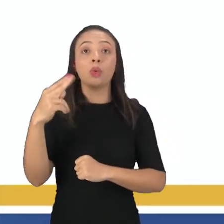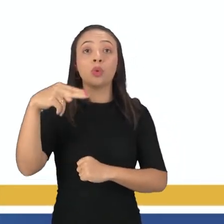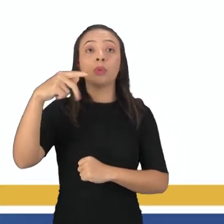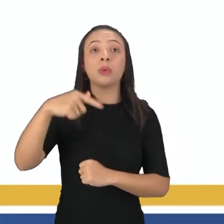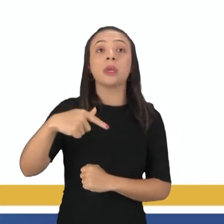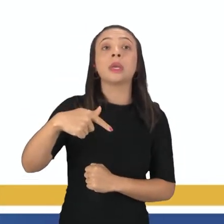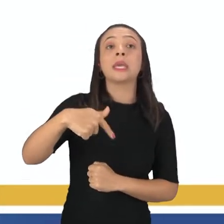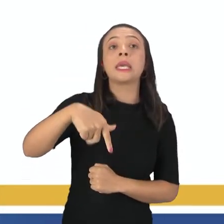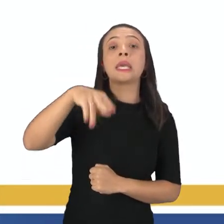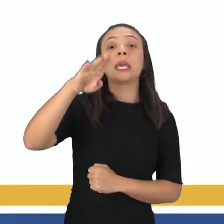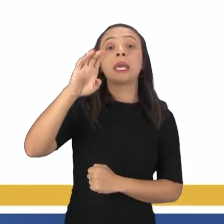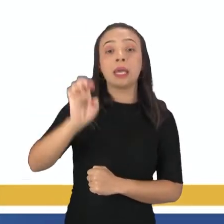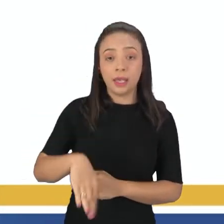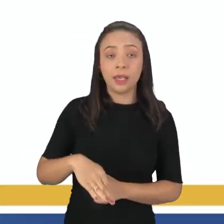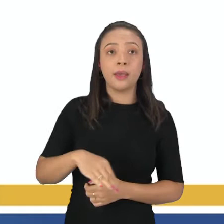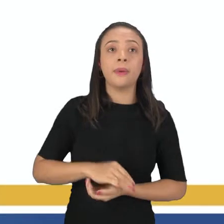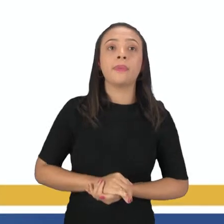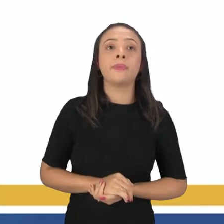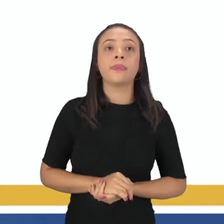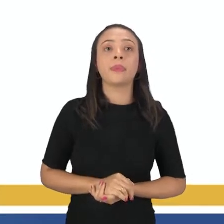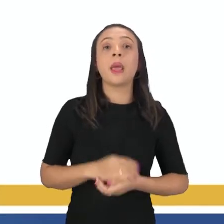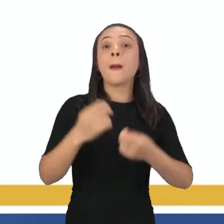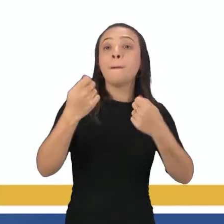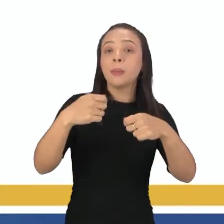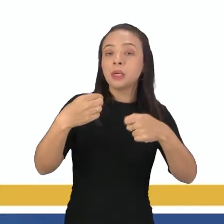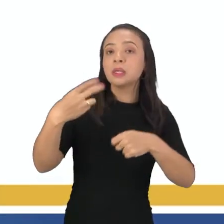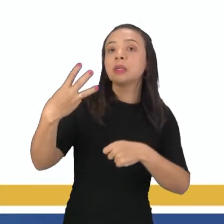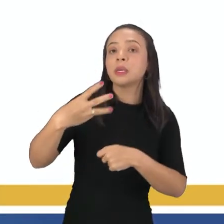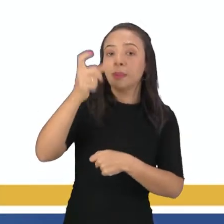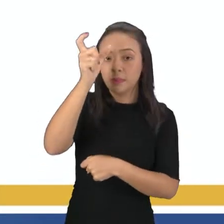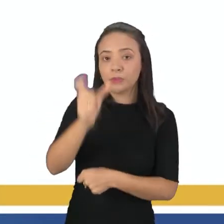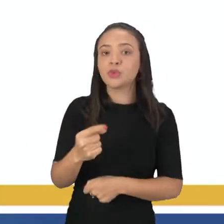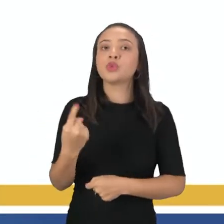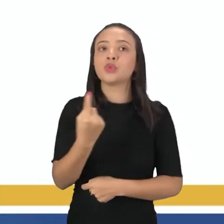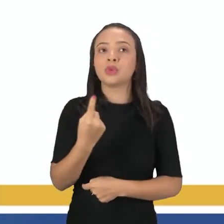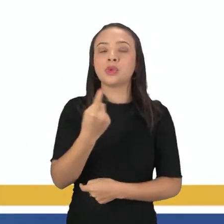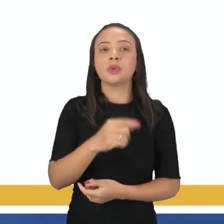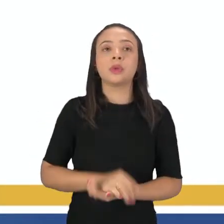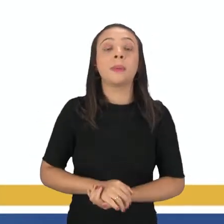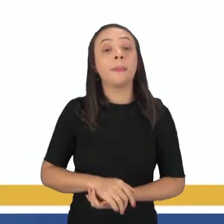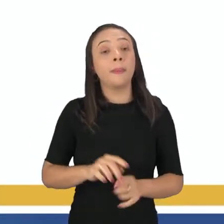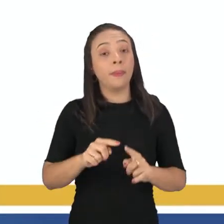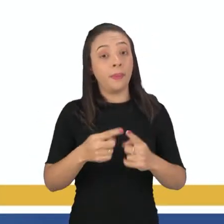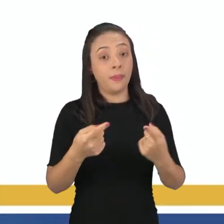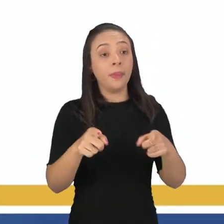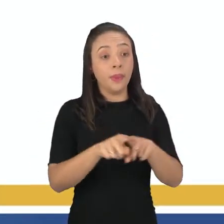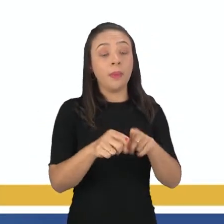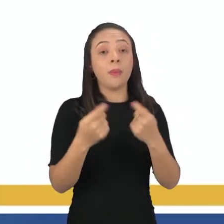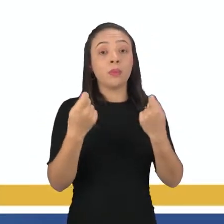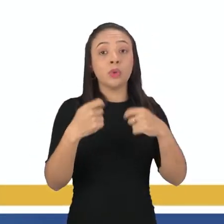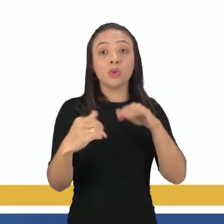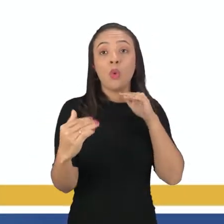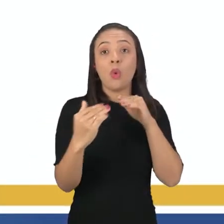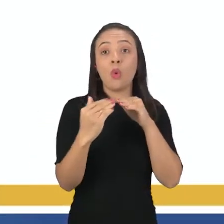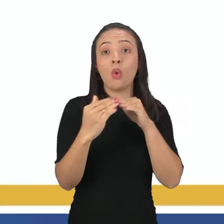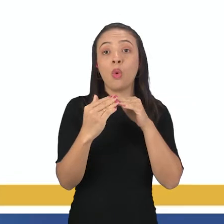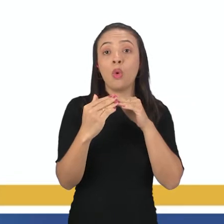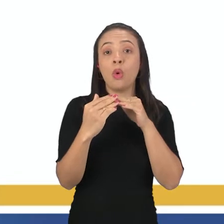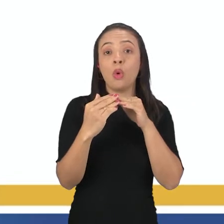quem? O verbo tem de ir à terceira pessoa do singular, mas também pode concordar com o